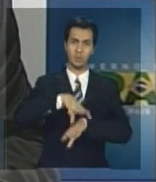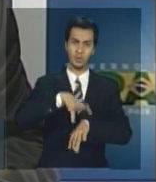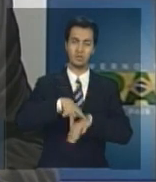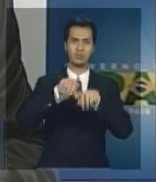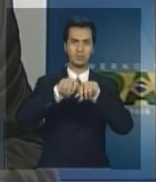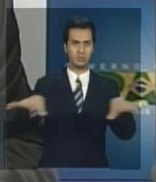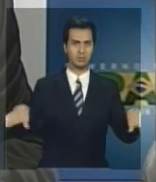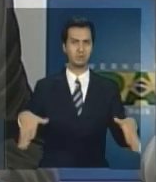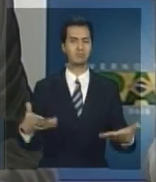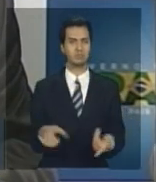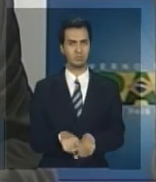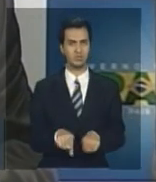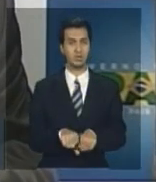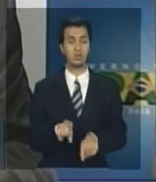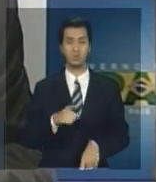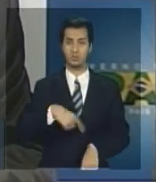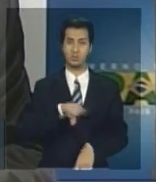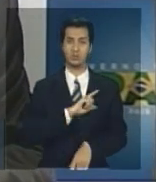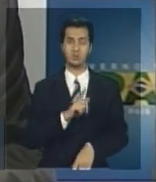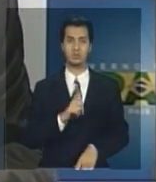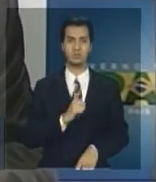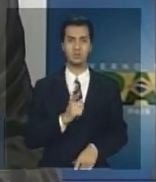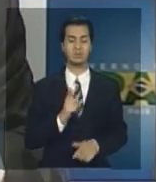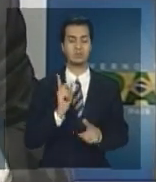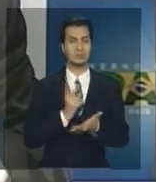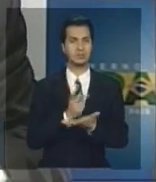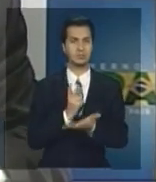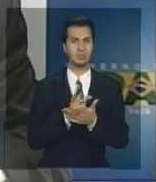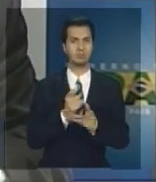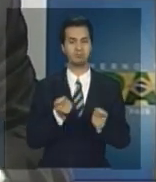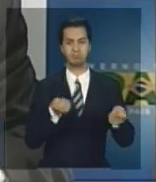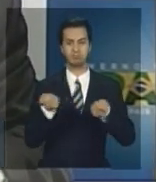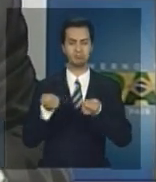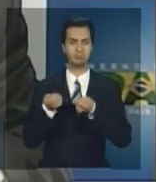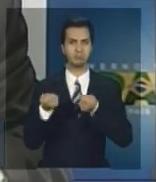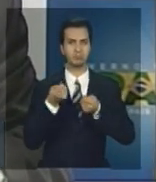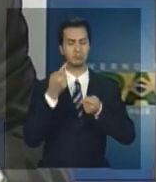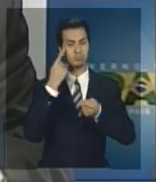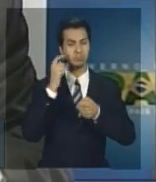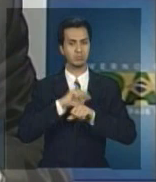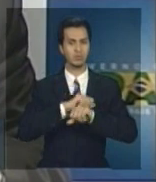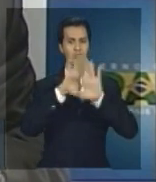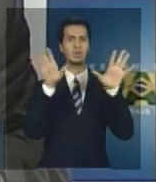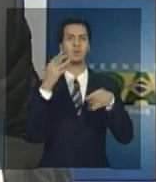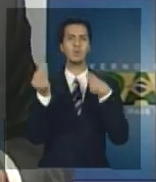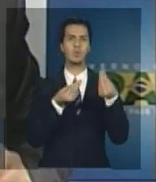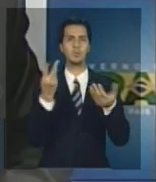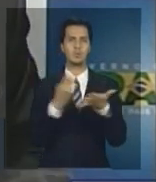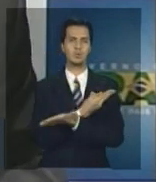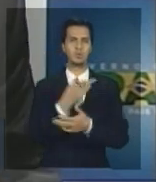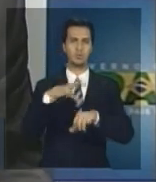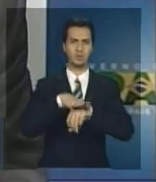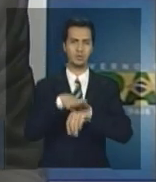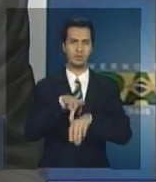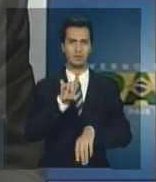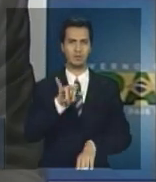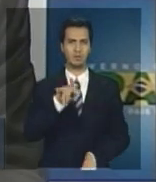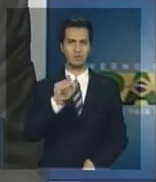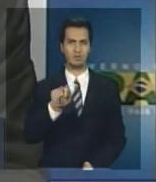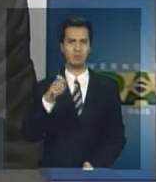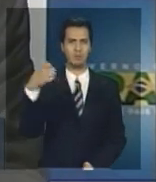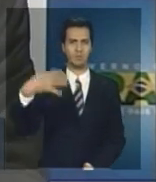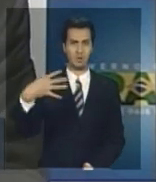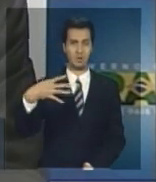ter um cenário mais claro da circulação do dengue 4 em todo o Brasil, né? Queria chamar a